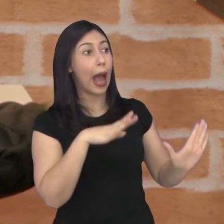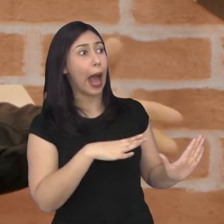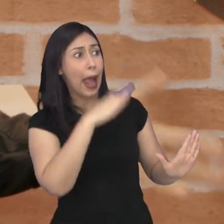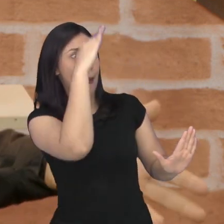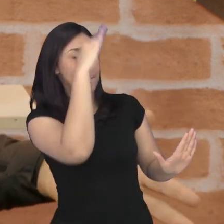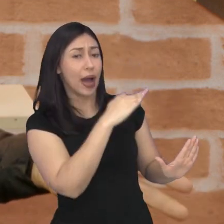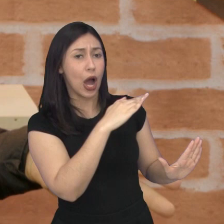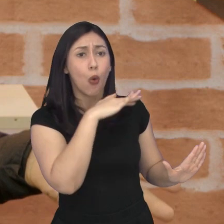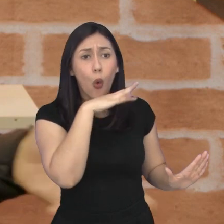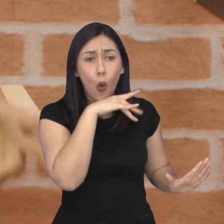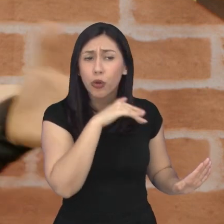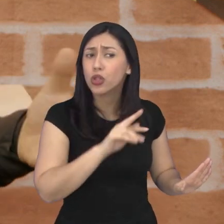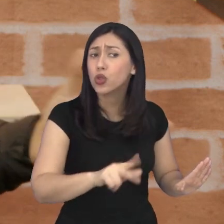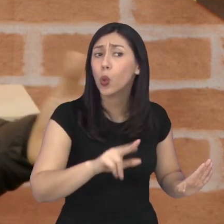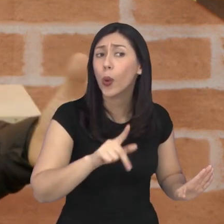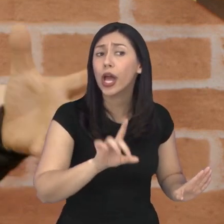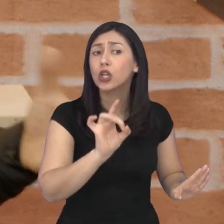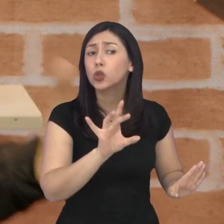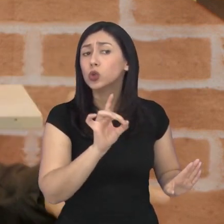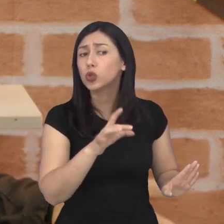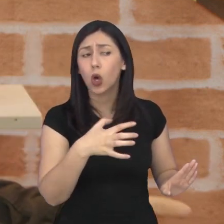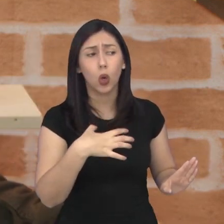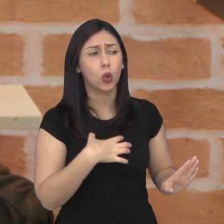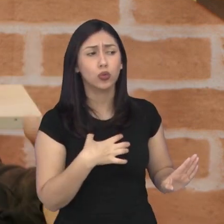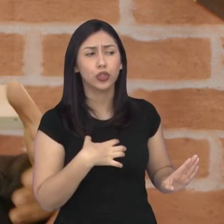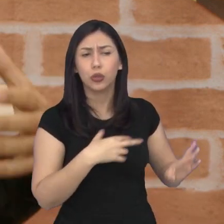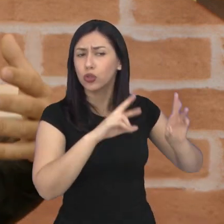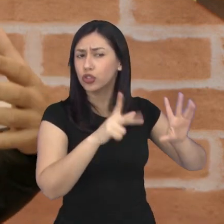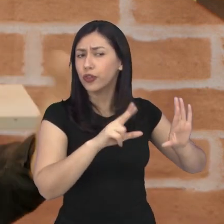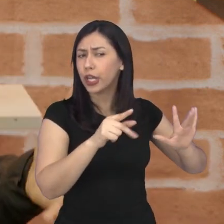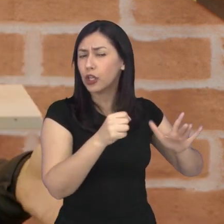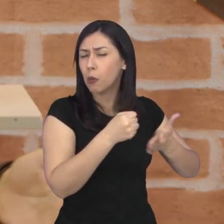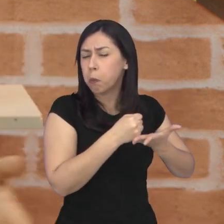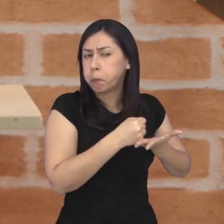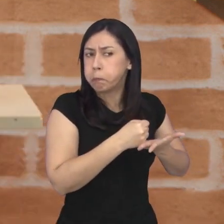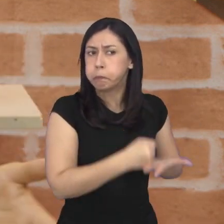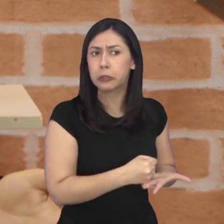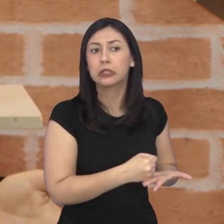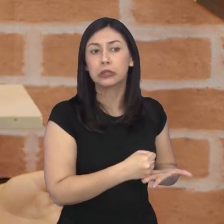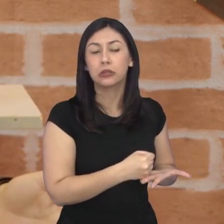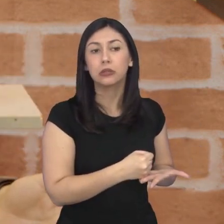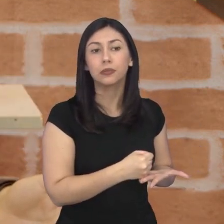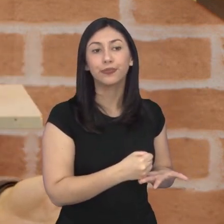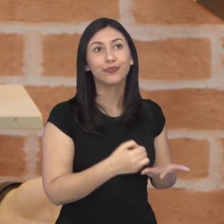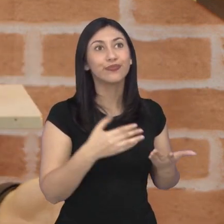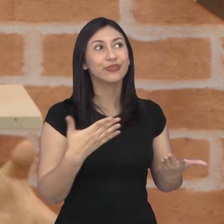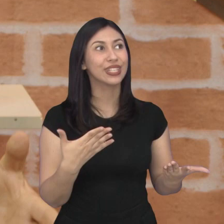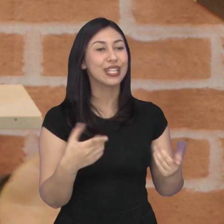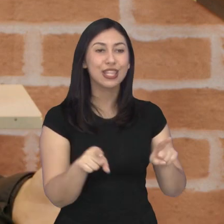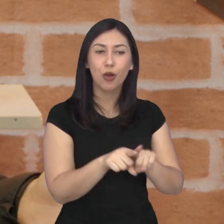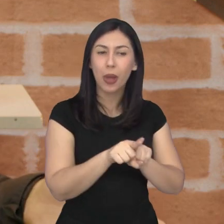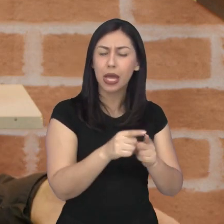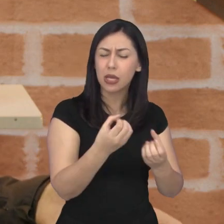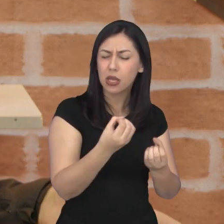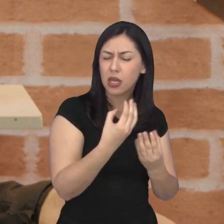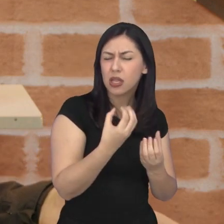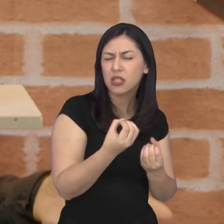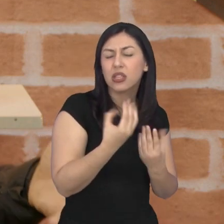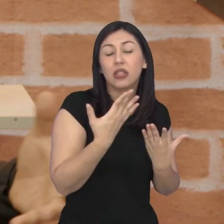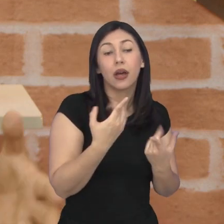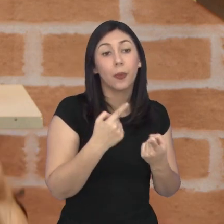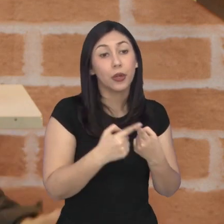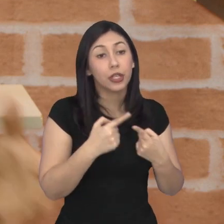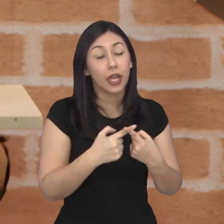que é mal, não é que é ruim. Ela tem essa... E ela tem uma grande importância na história da nossa vida, né? Da humanidade.